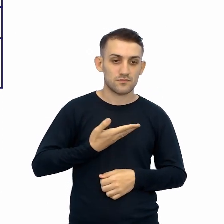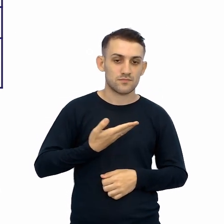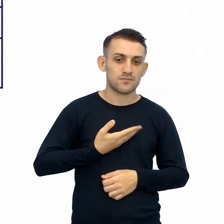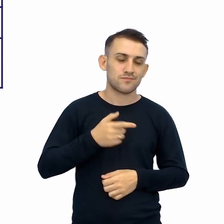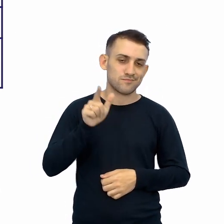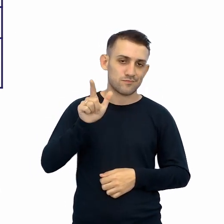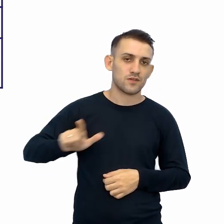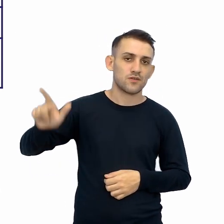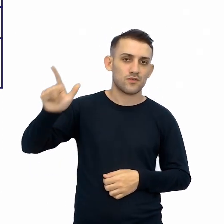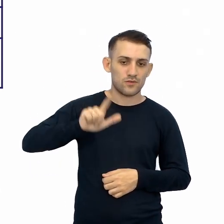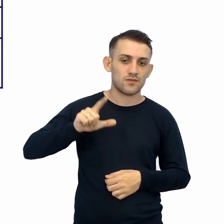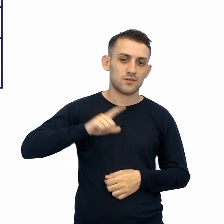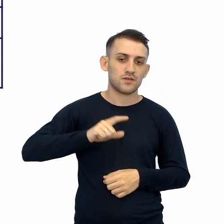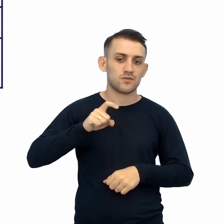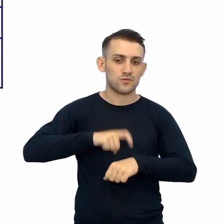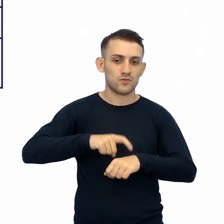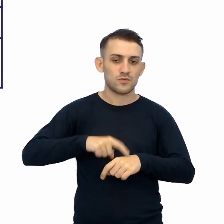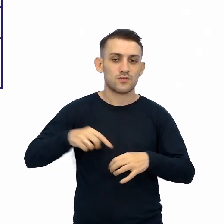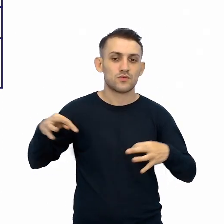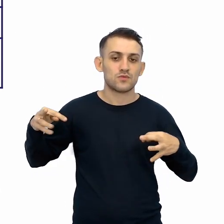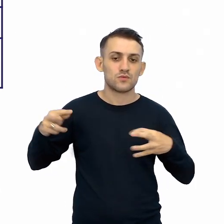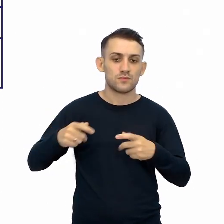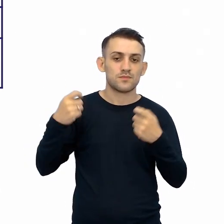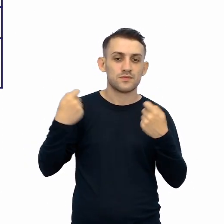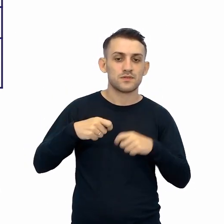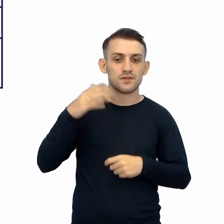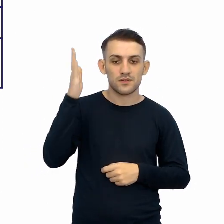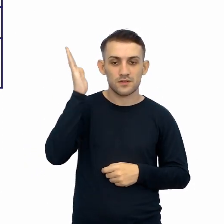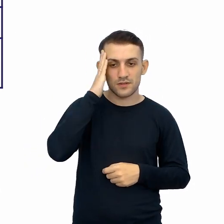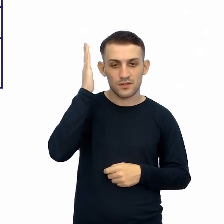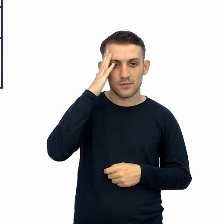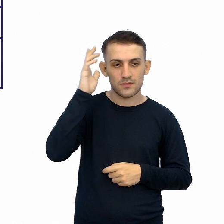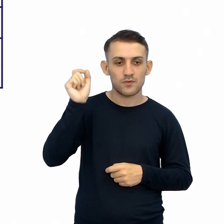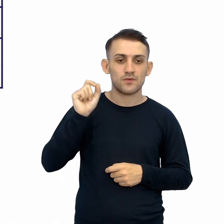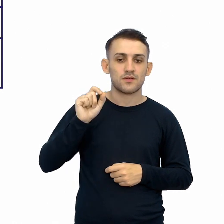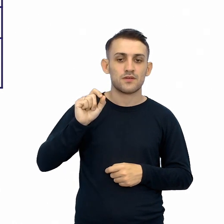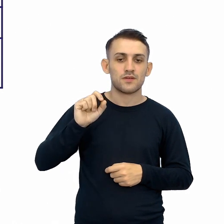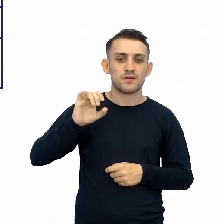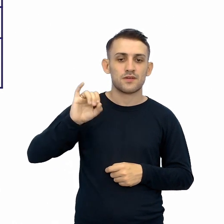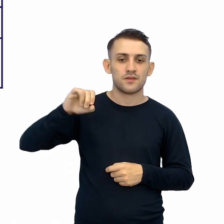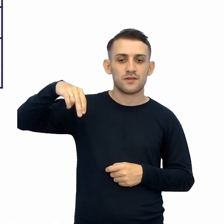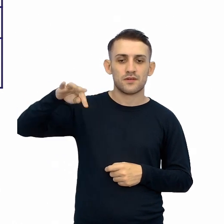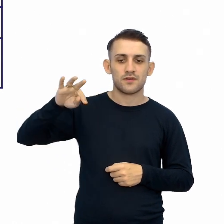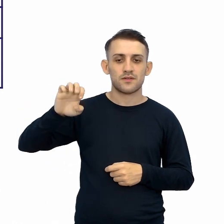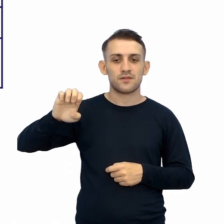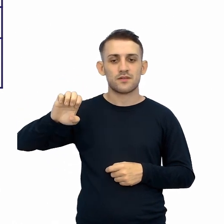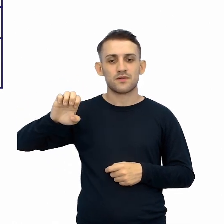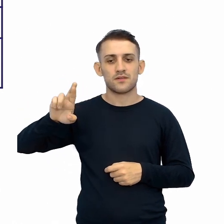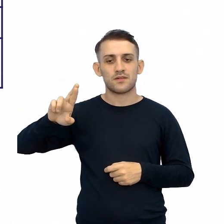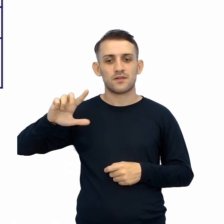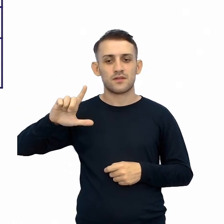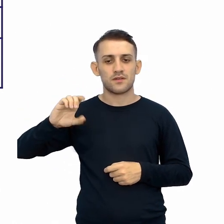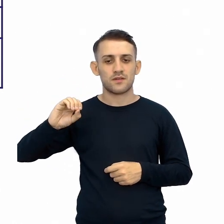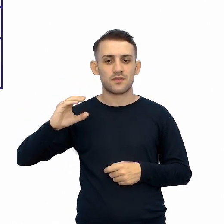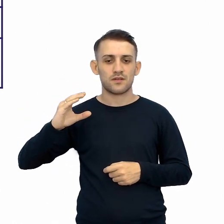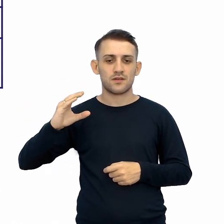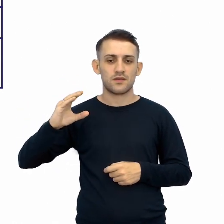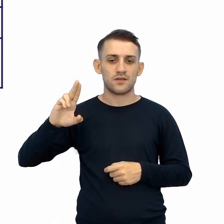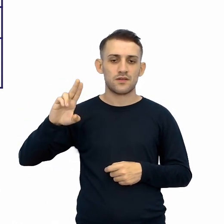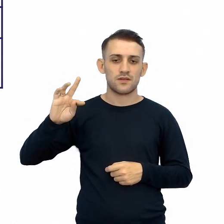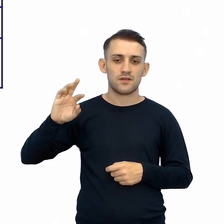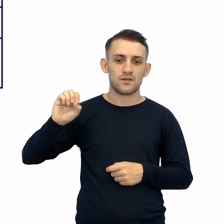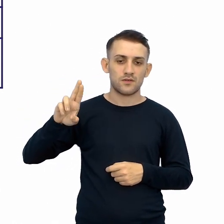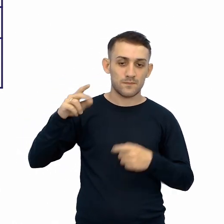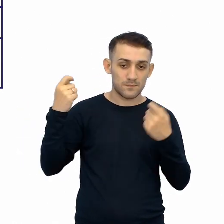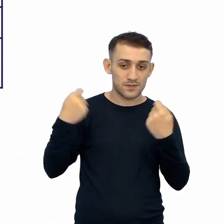Então, é claro que, nesse momento, eles vão ter que considerar o interlocutor, são os colegas, né? Então, eles